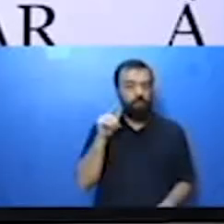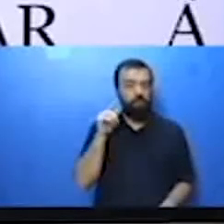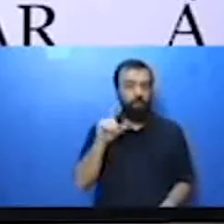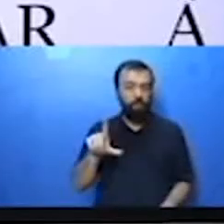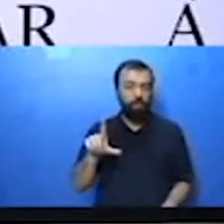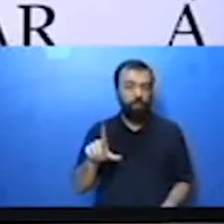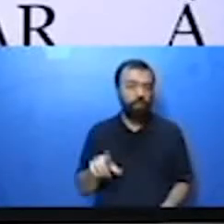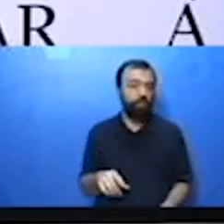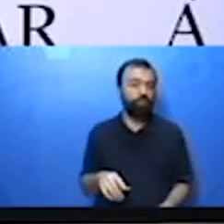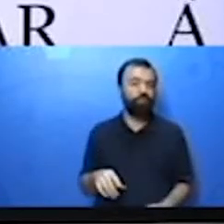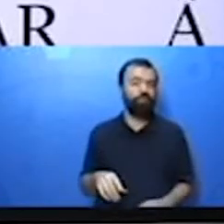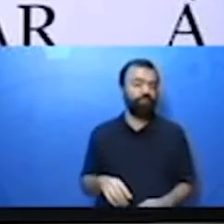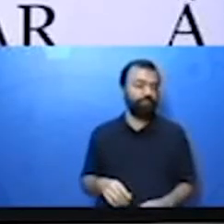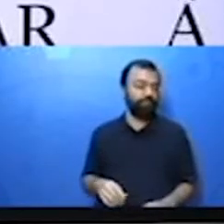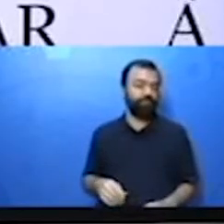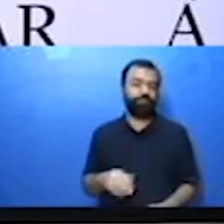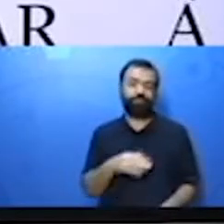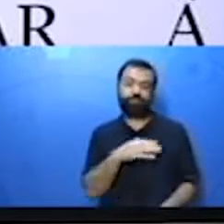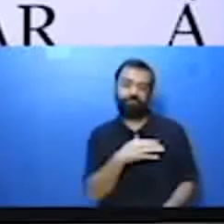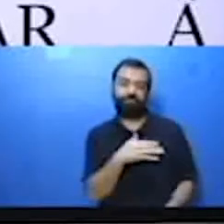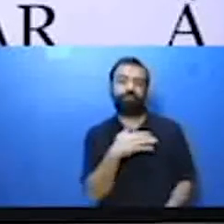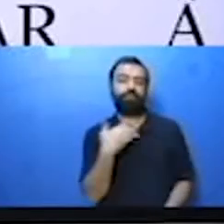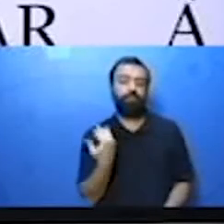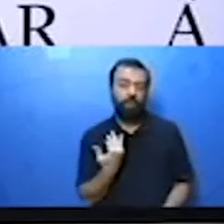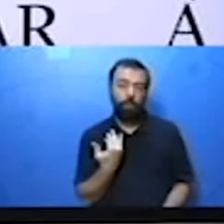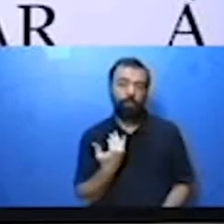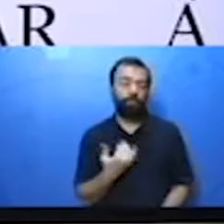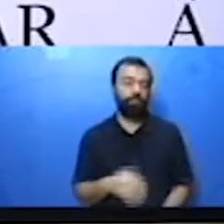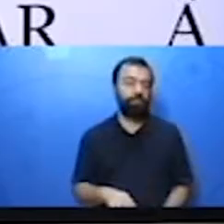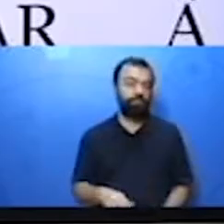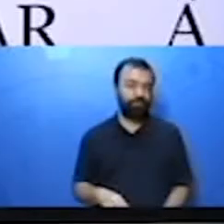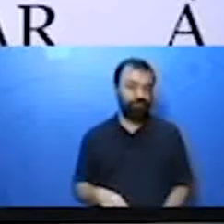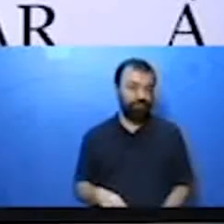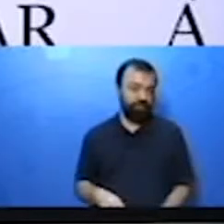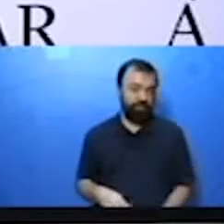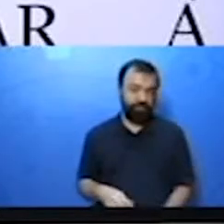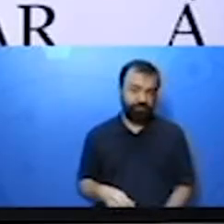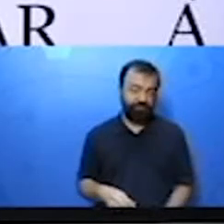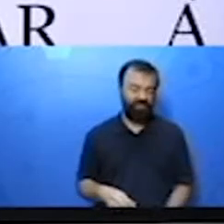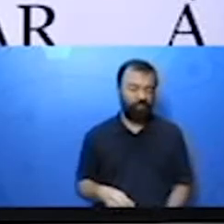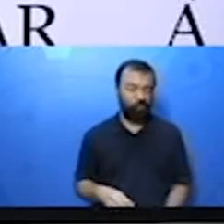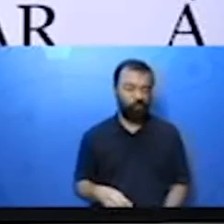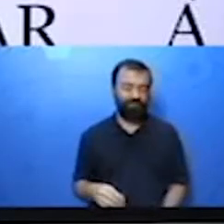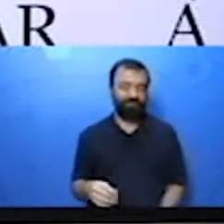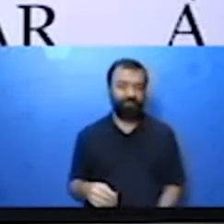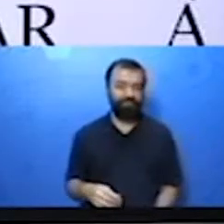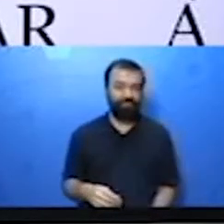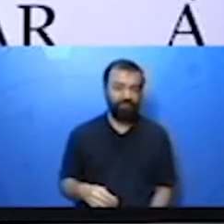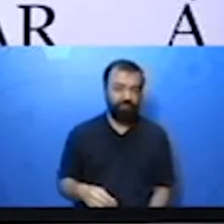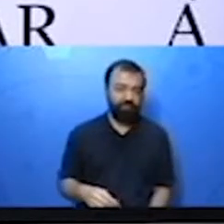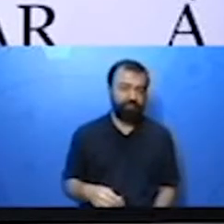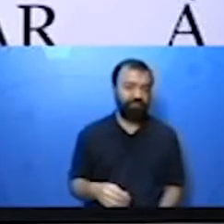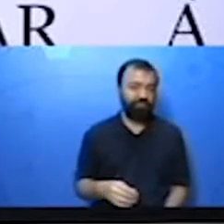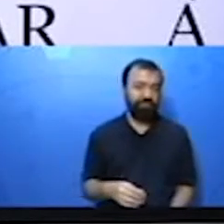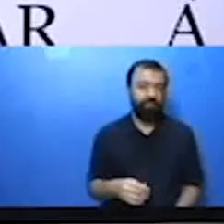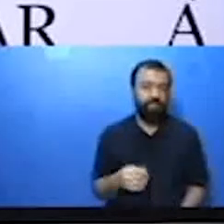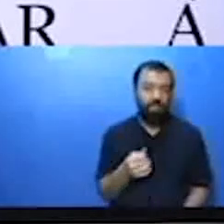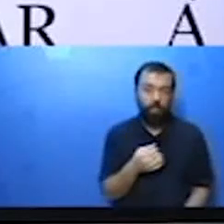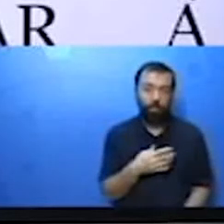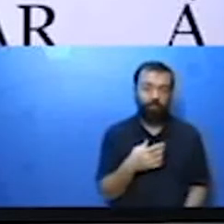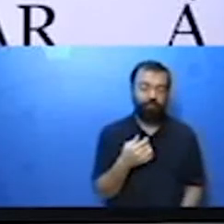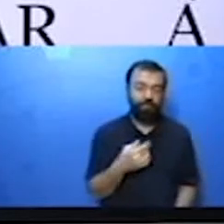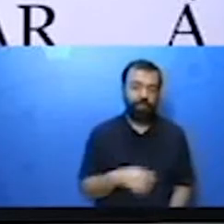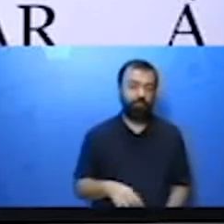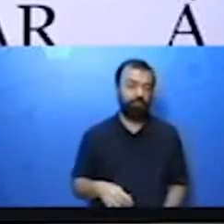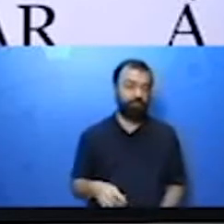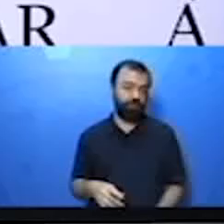respiratória, podendo levar à morte, né? Tem gente que vicia muito em remédios controlados para dormir, para depressão, para